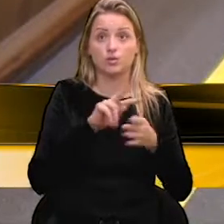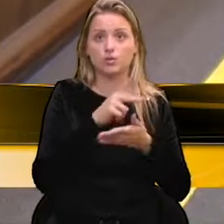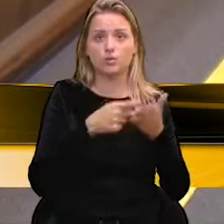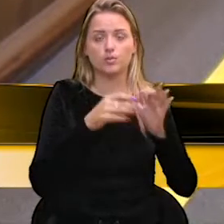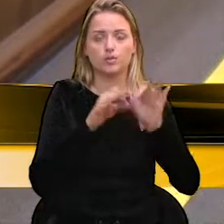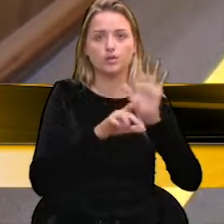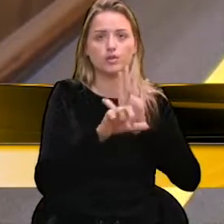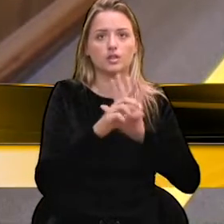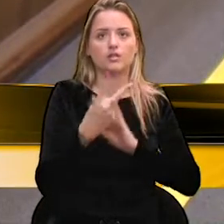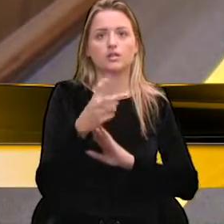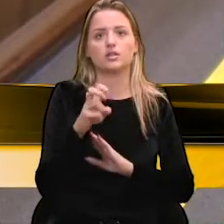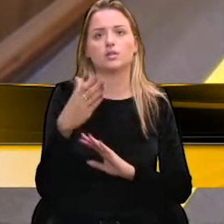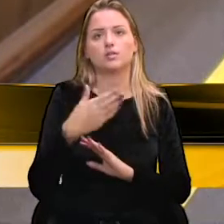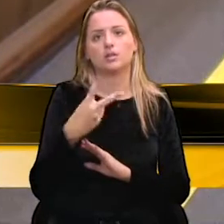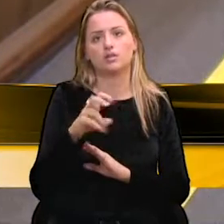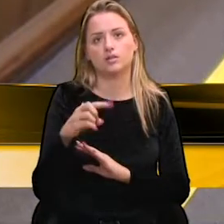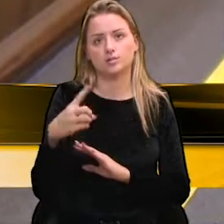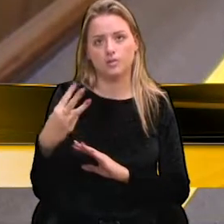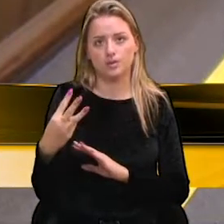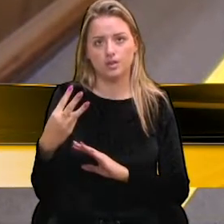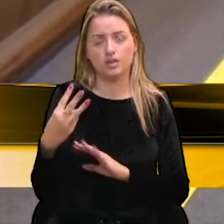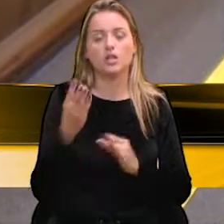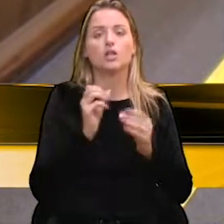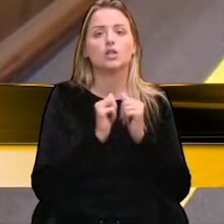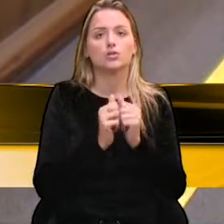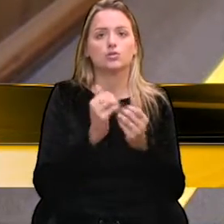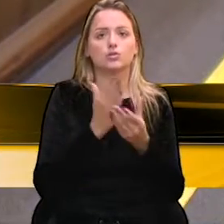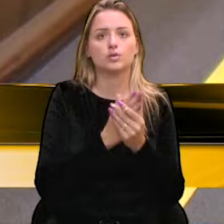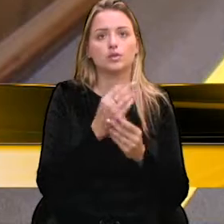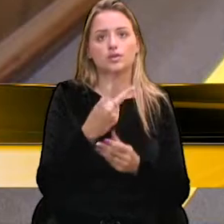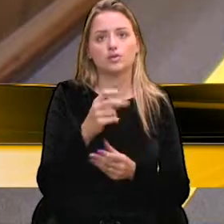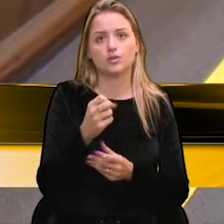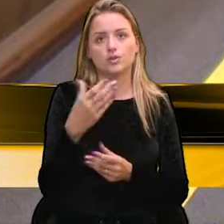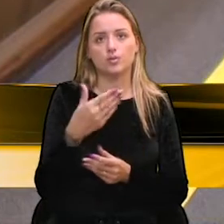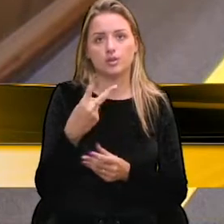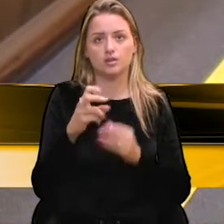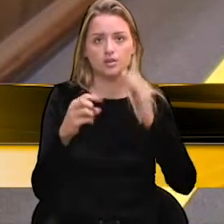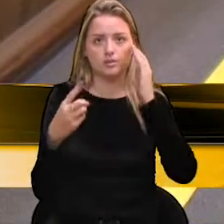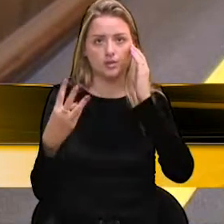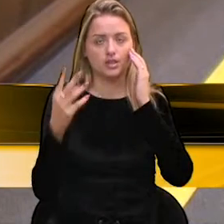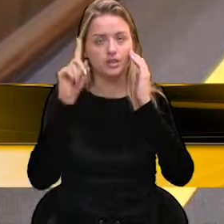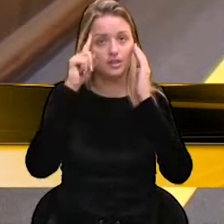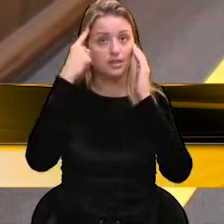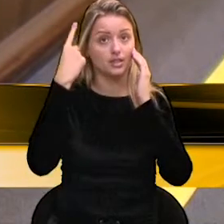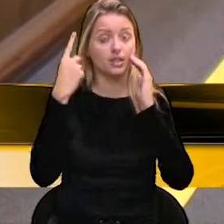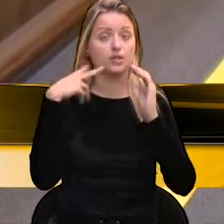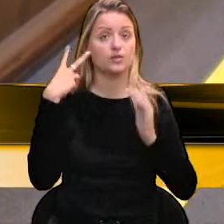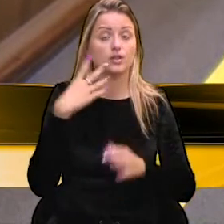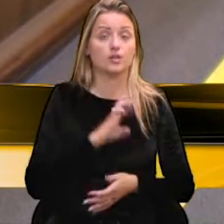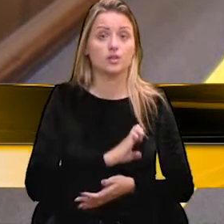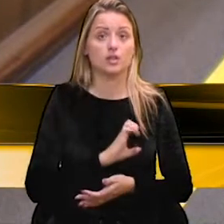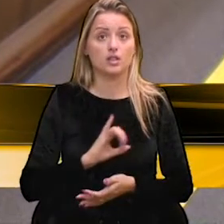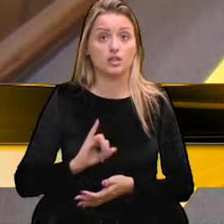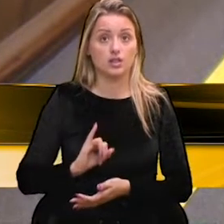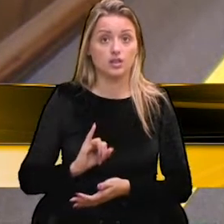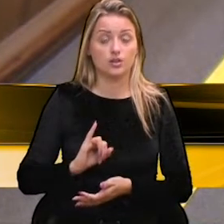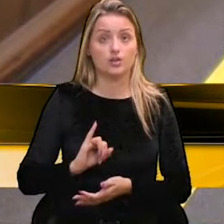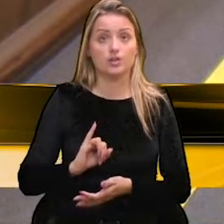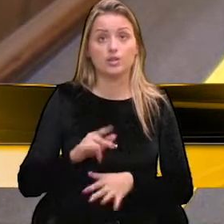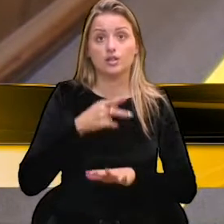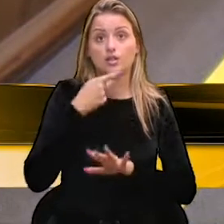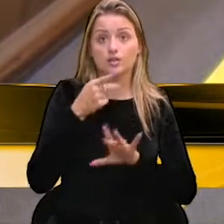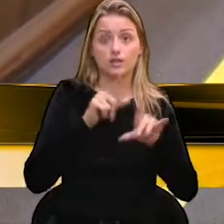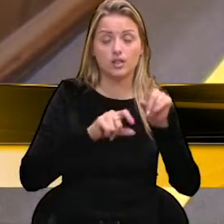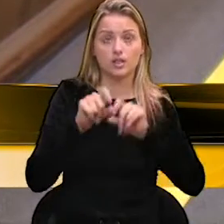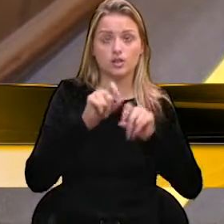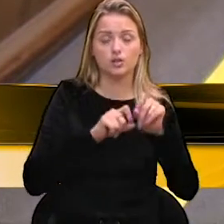número 25/2013. Contido no processo número 28/2013, de autoria do vereador Edi Carlos, que dispõe